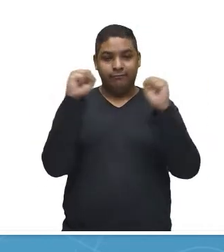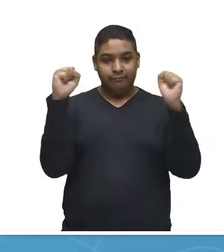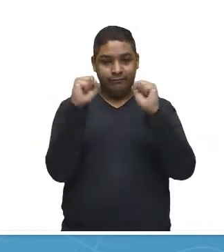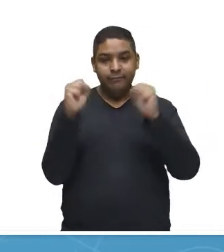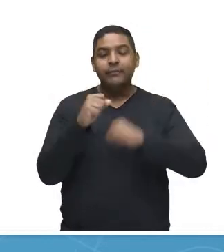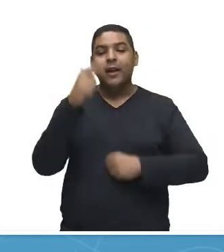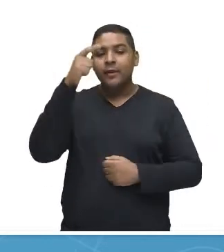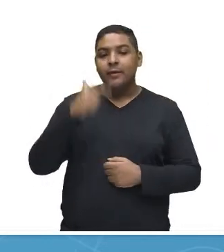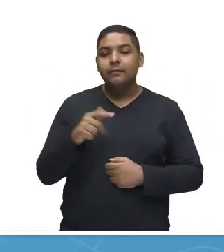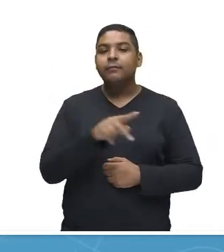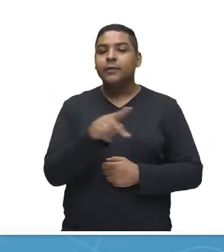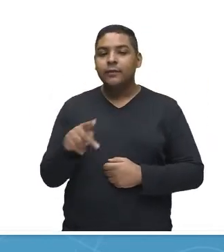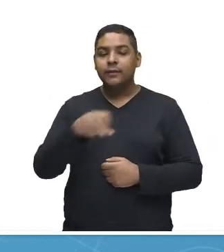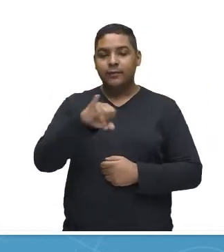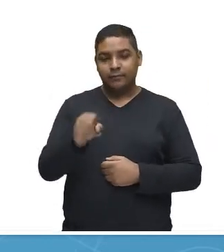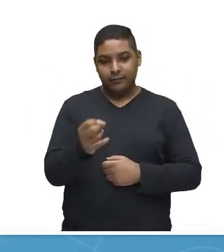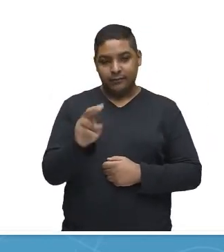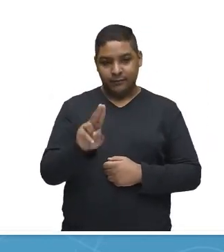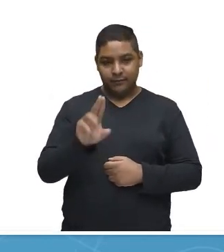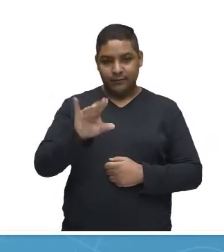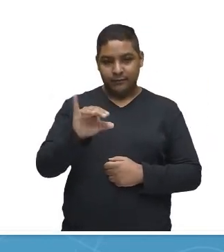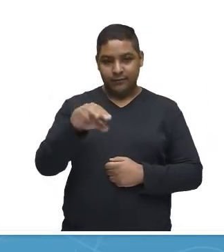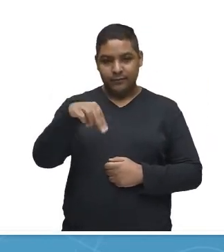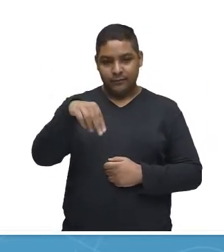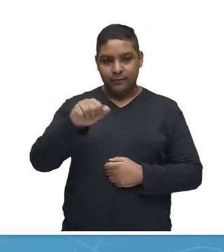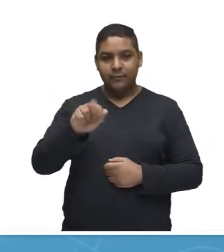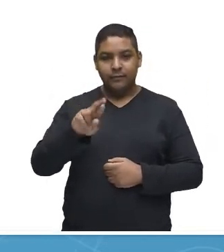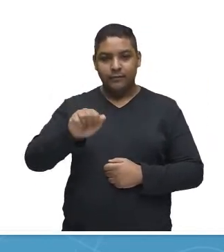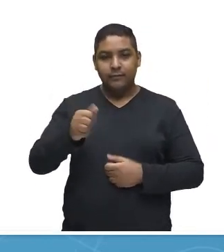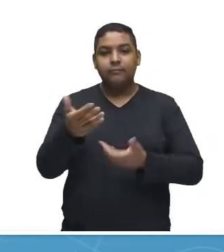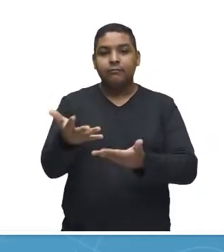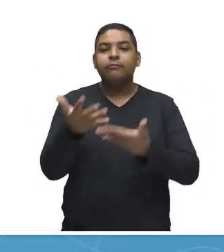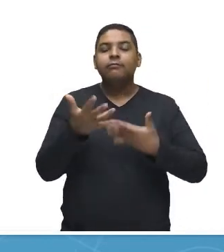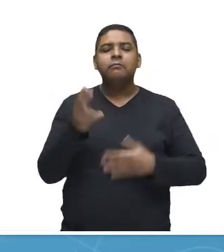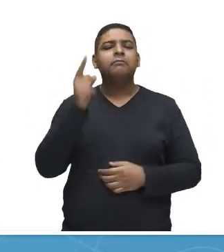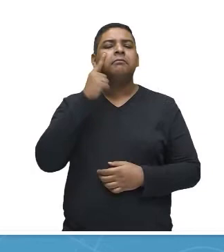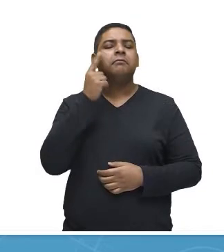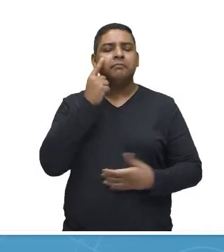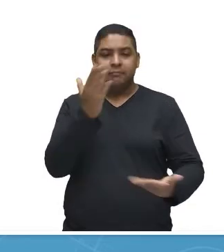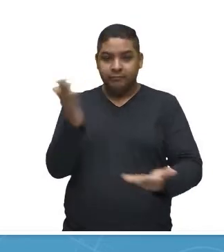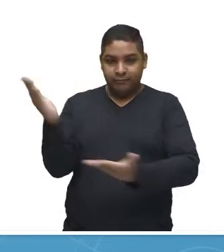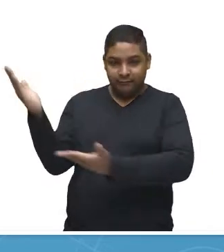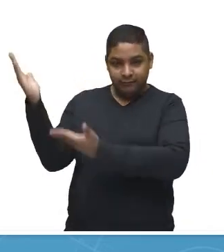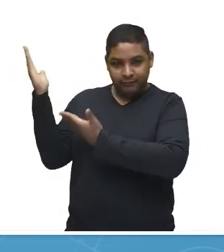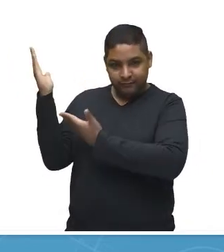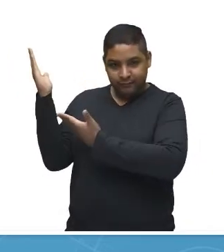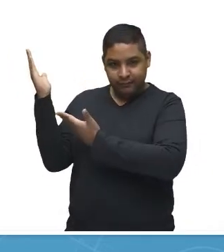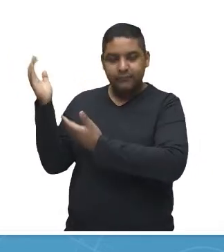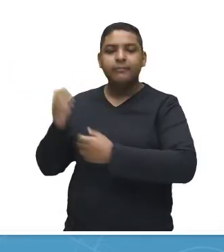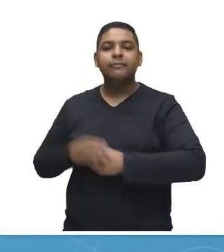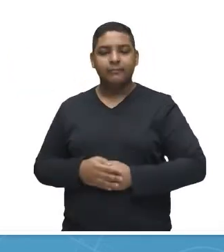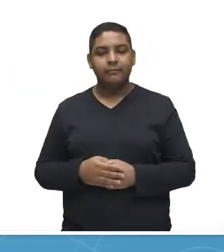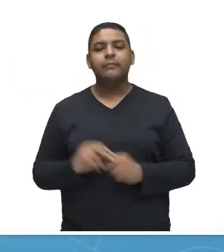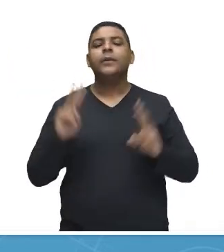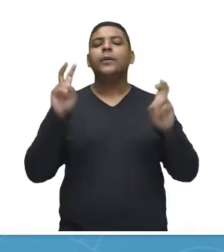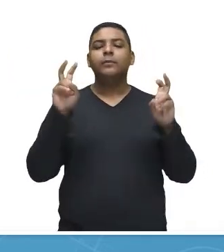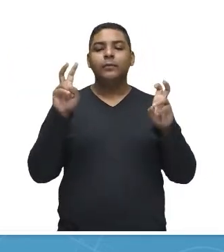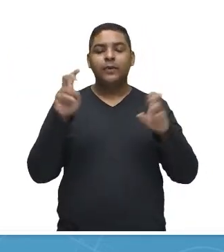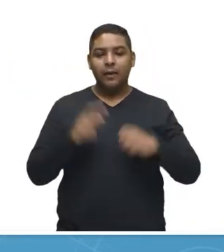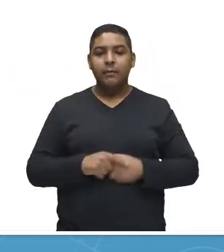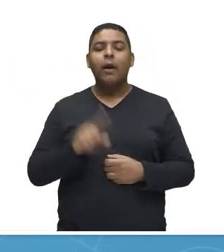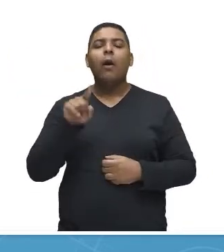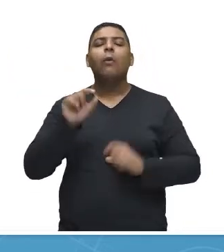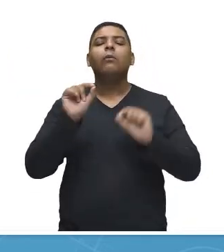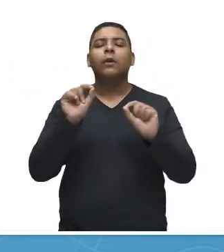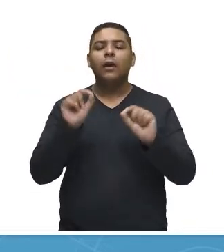sou a professora Jucimara e convido todos vocês a verificar o nosso conteúdo de hoje. Então, hoje é a nossa